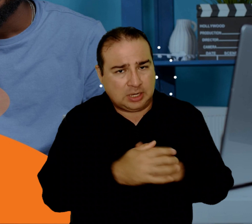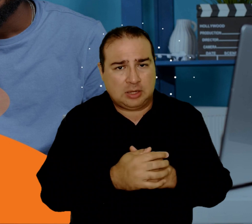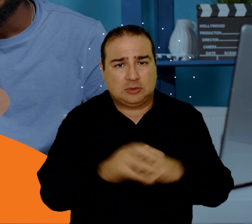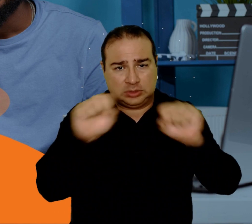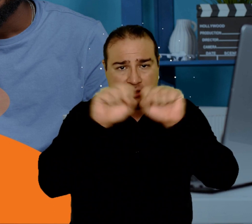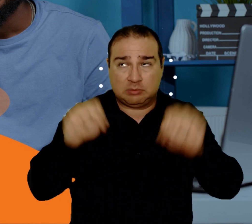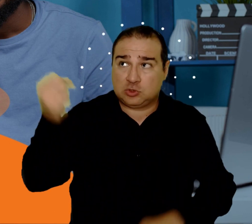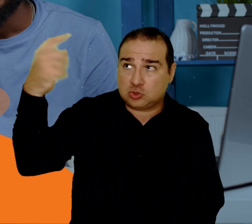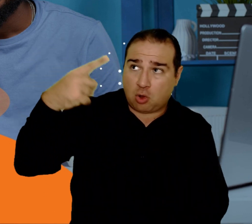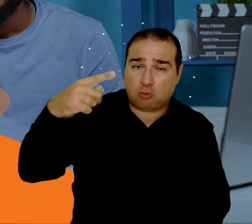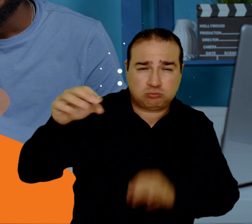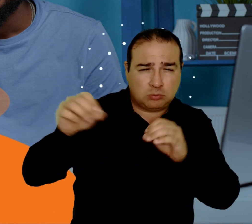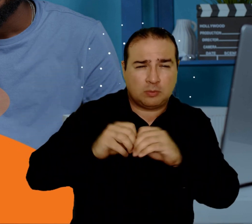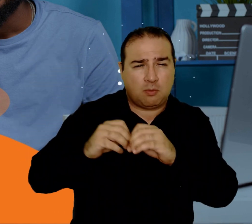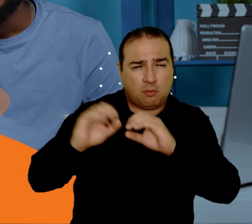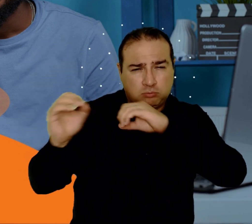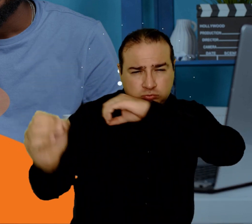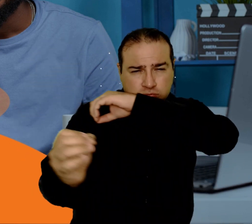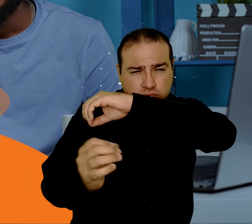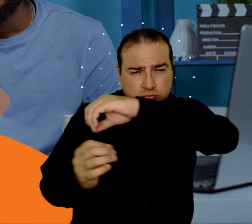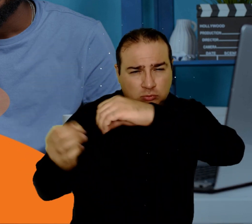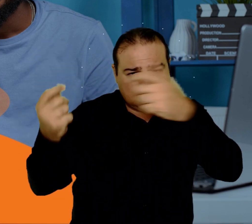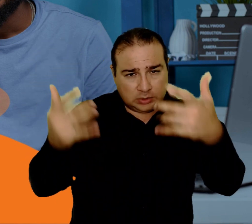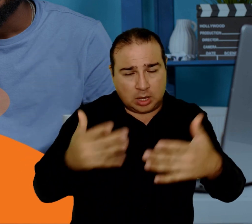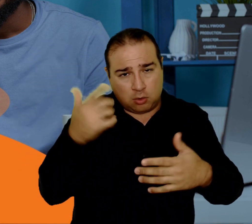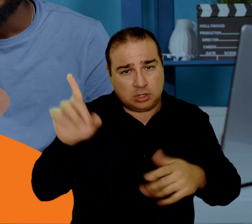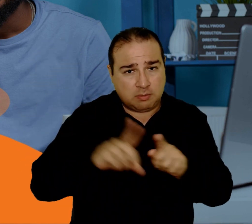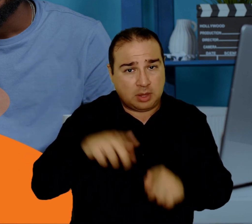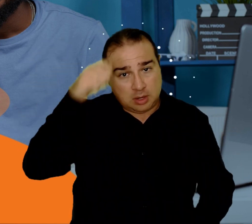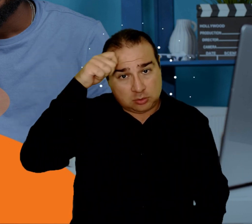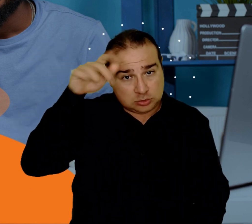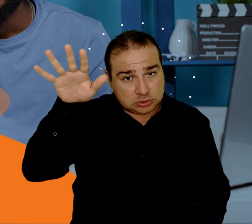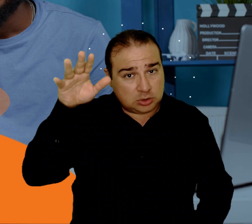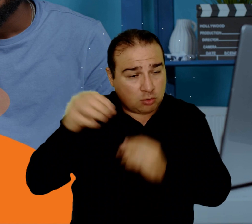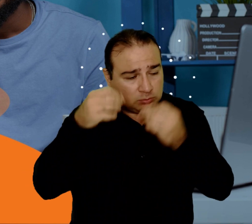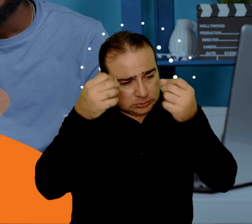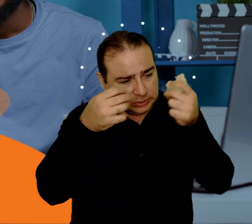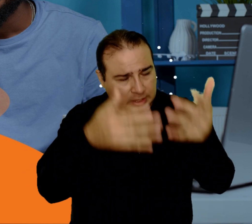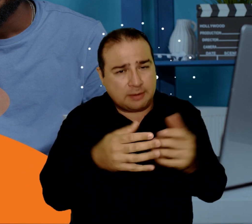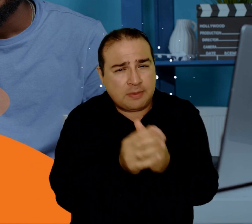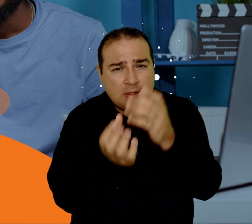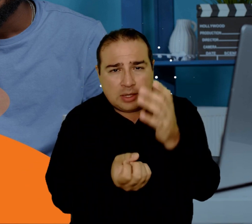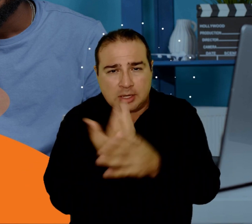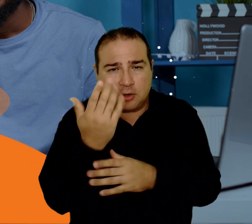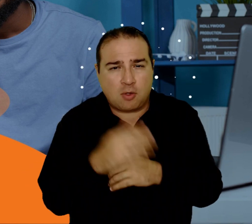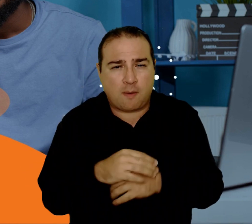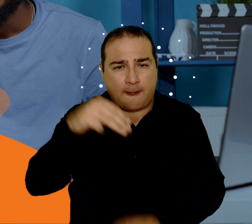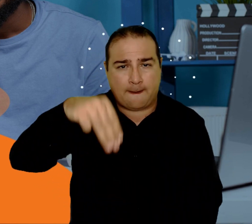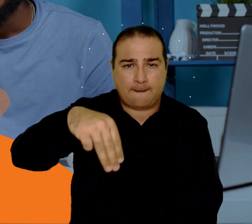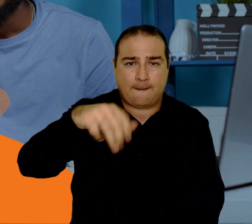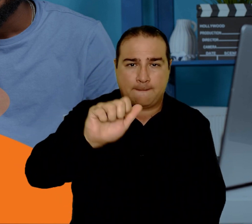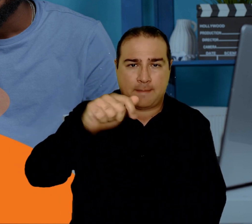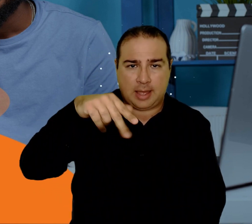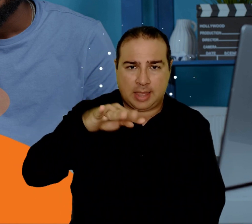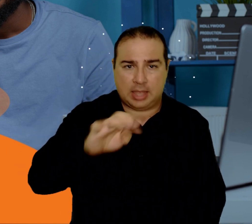com deficiência intelectual e outro que estava no espectro do autismo. Ao longo desse curso, ela criou uma espécie de